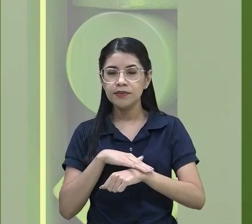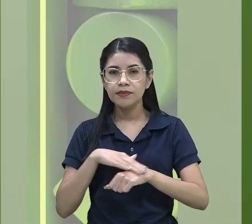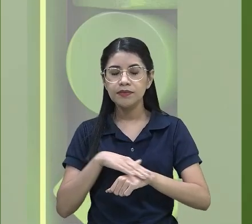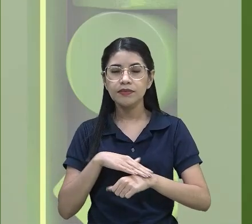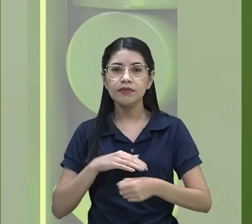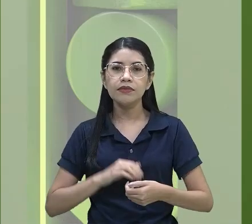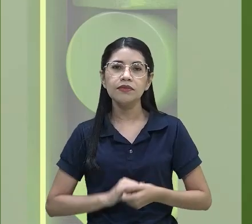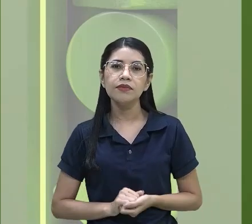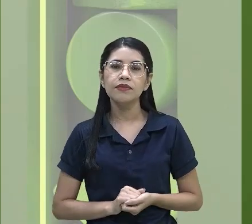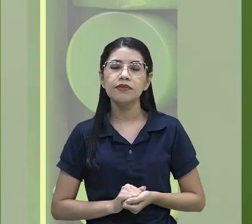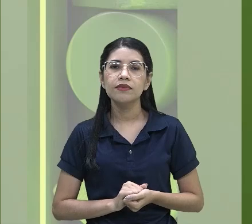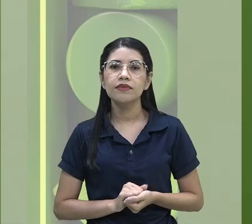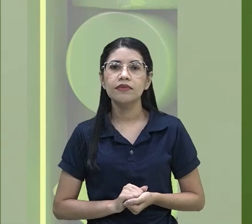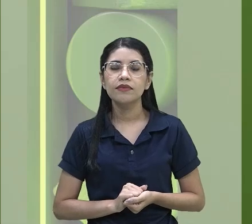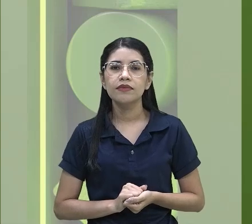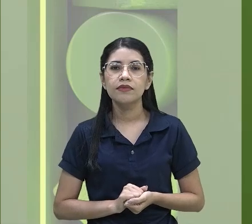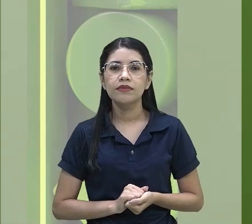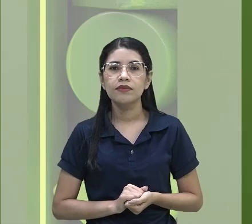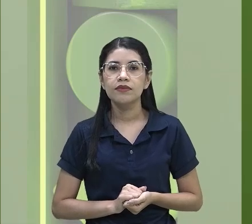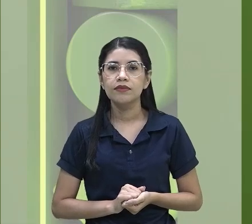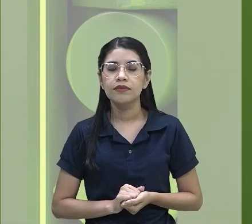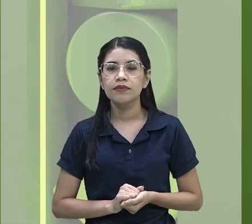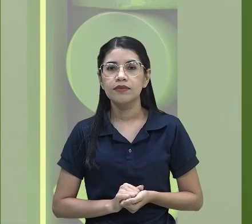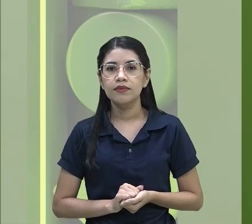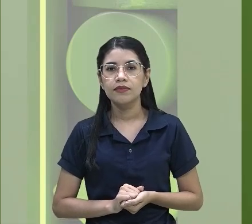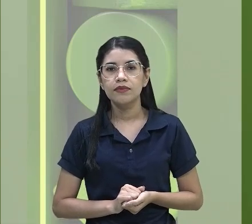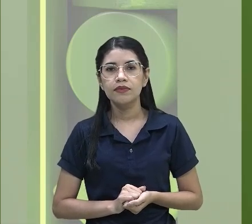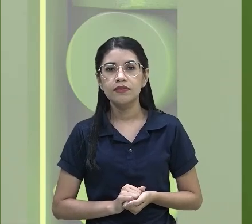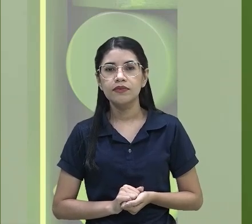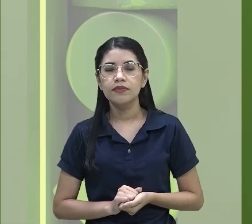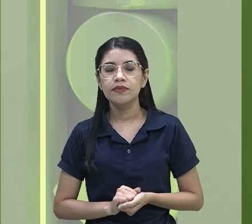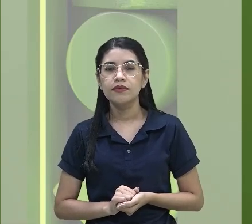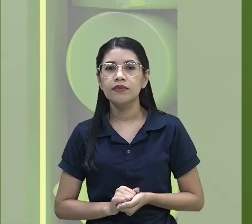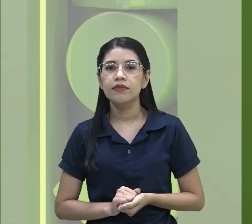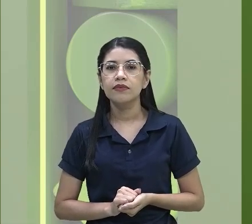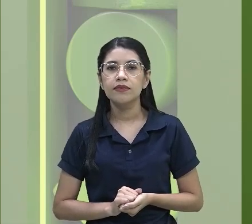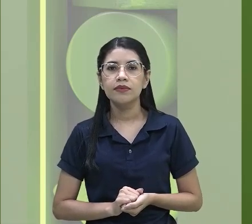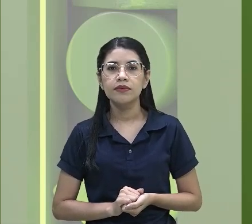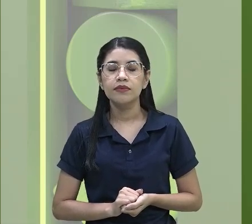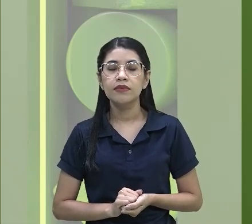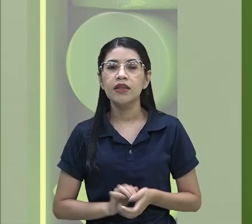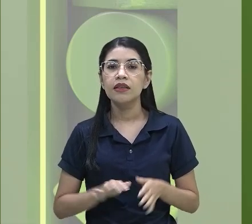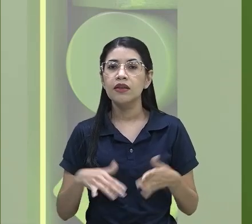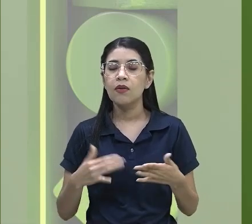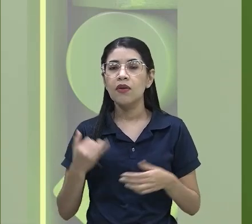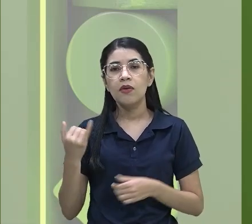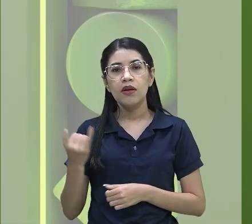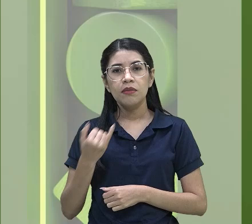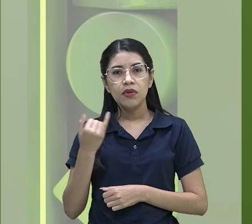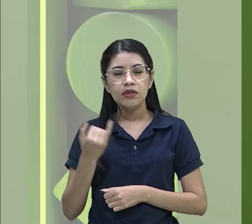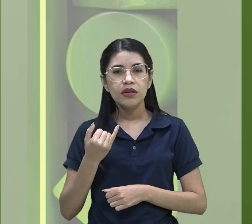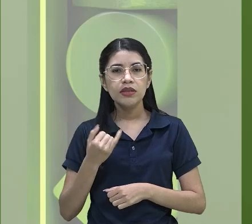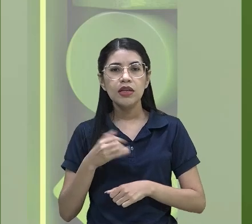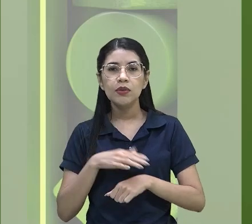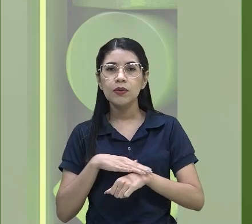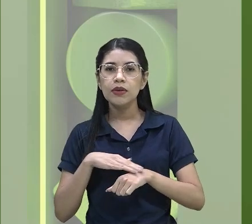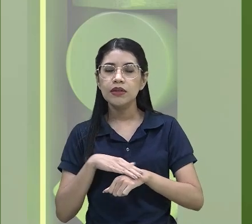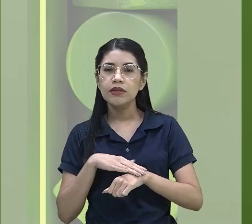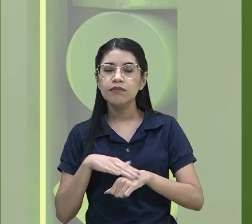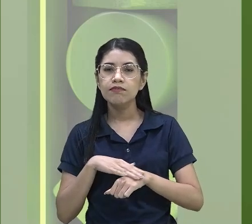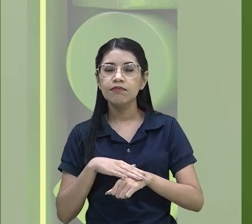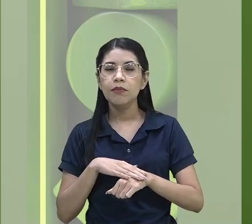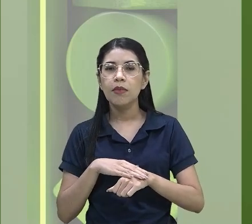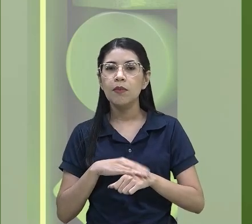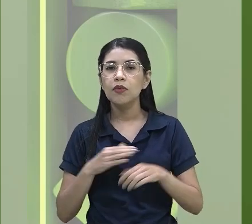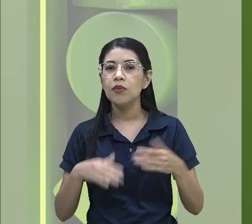esse órgão tão interessante que recobre o nosso corpo inteiro. Então, a importância desse tecido